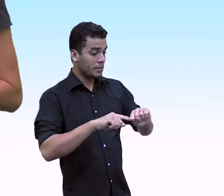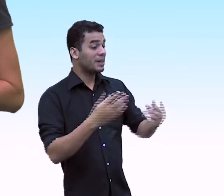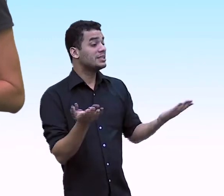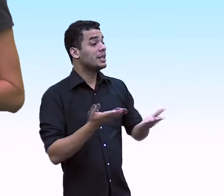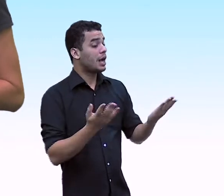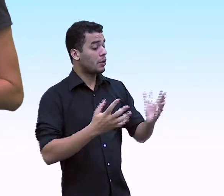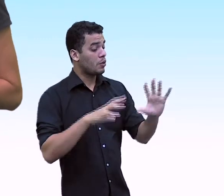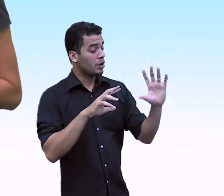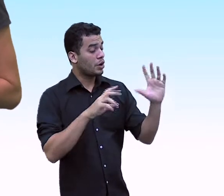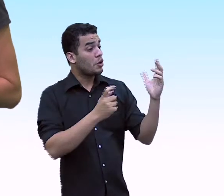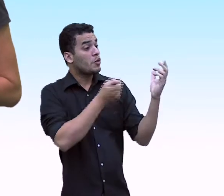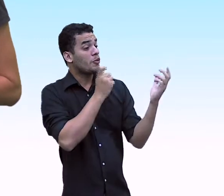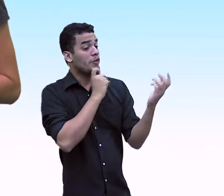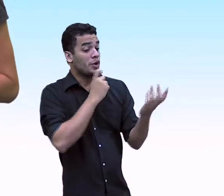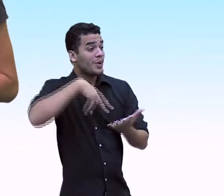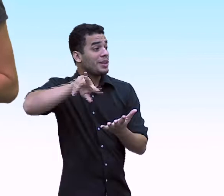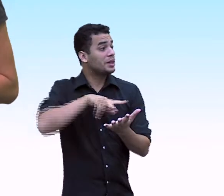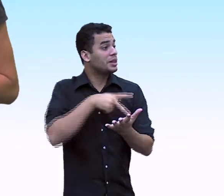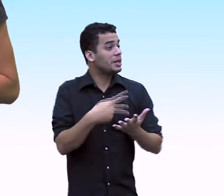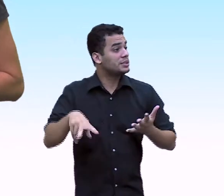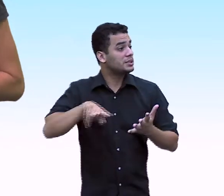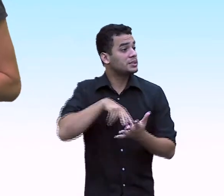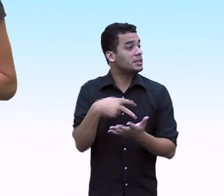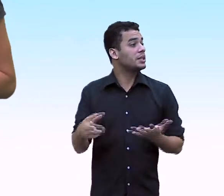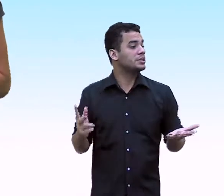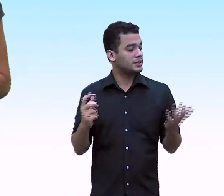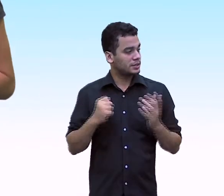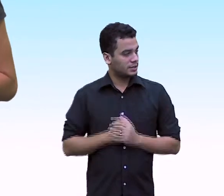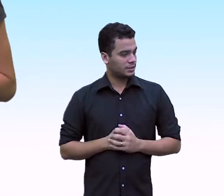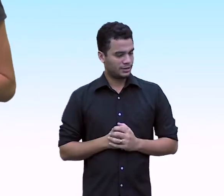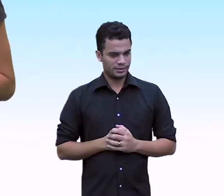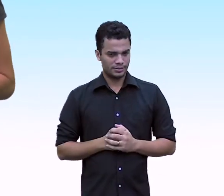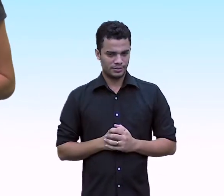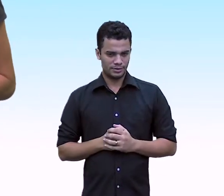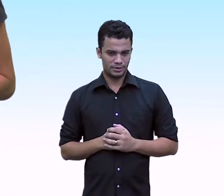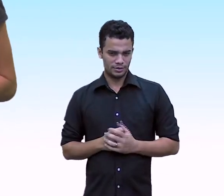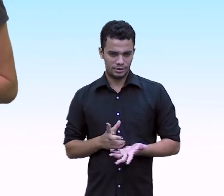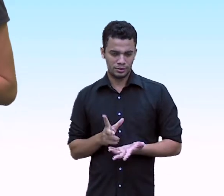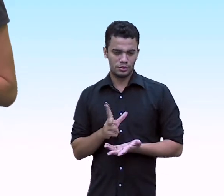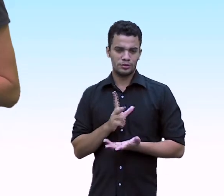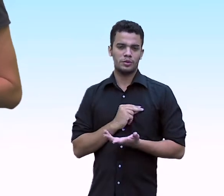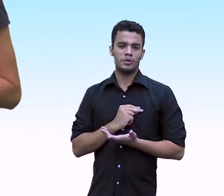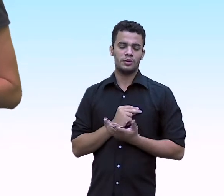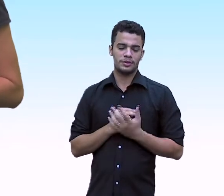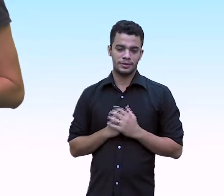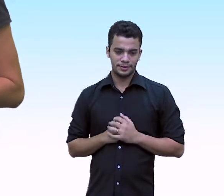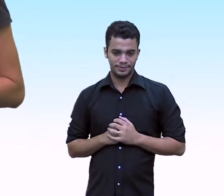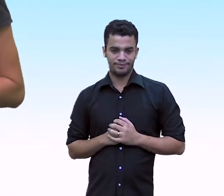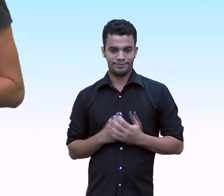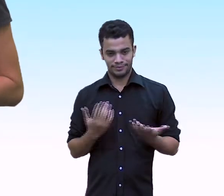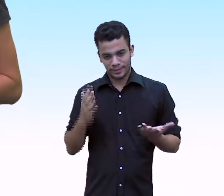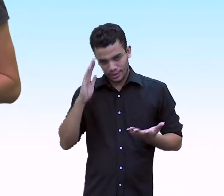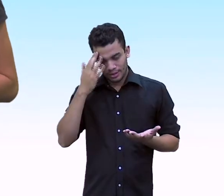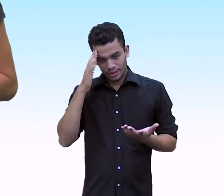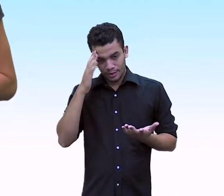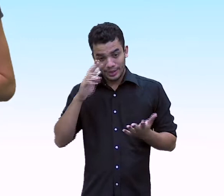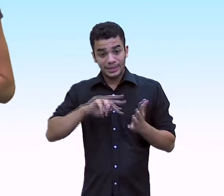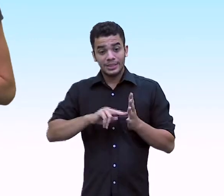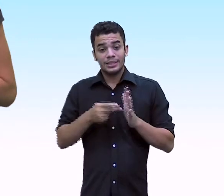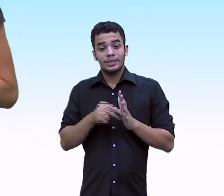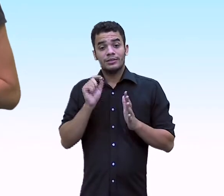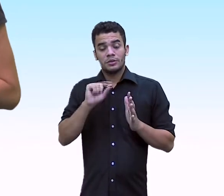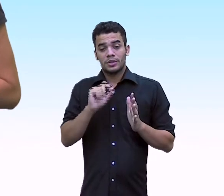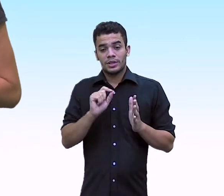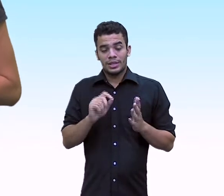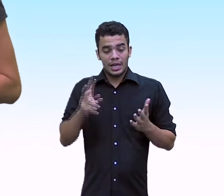no inverno. A fábula mostra que é preciso pensar no dia